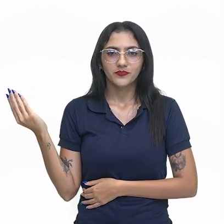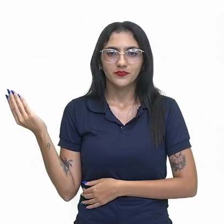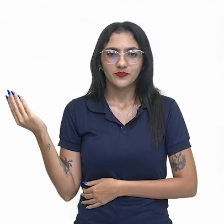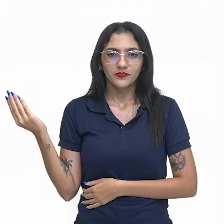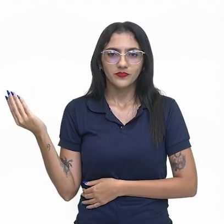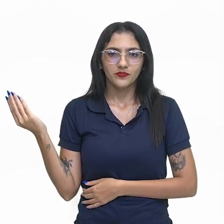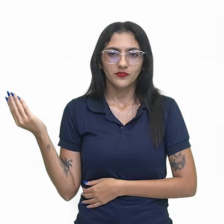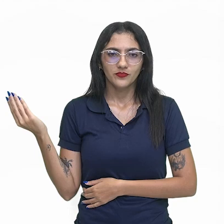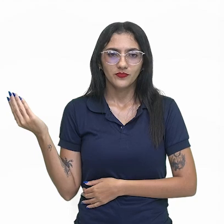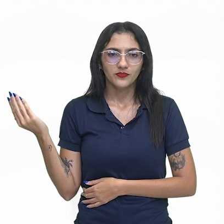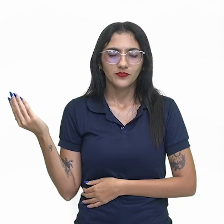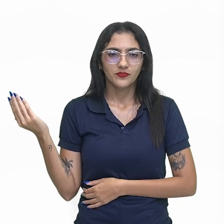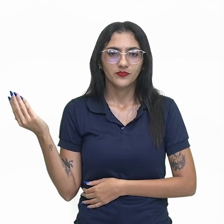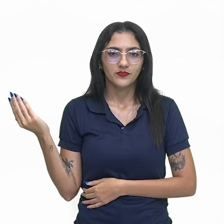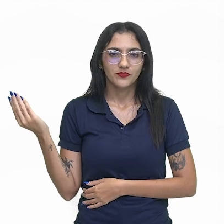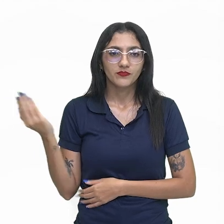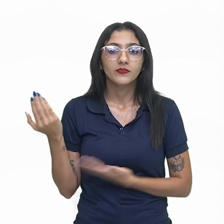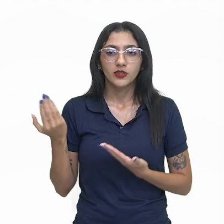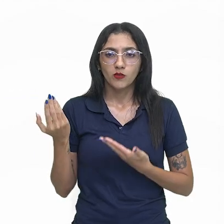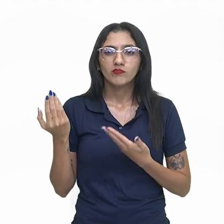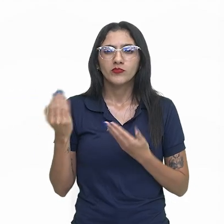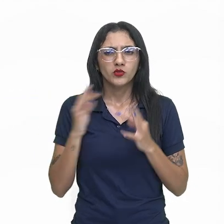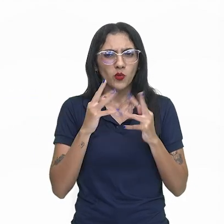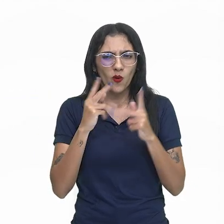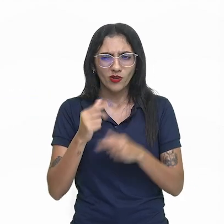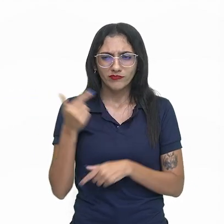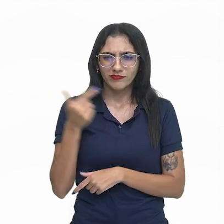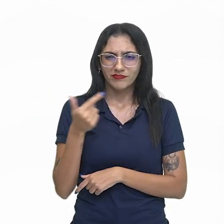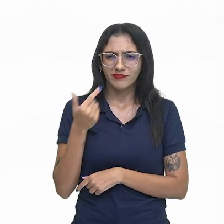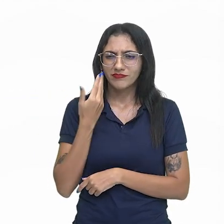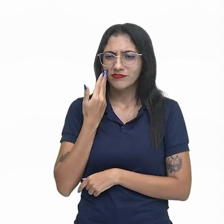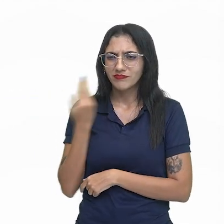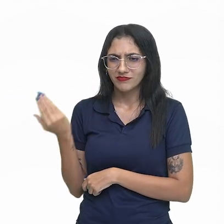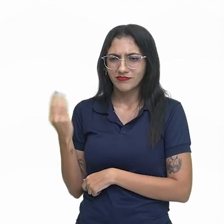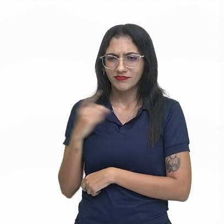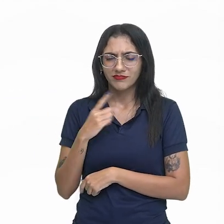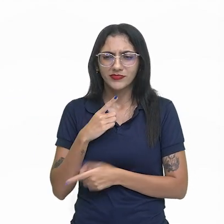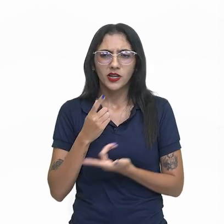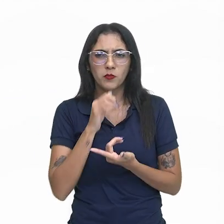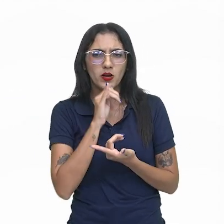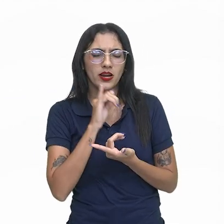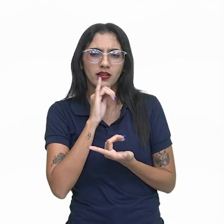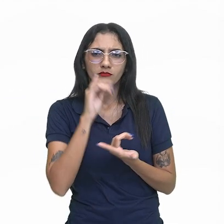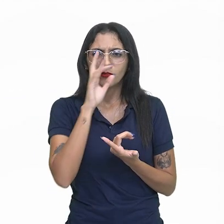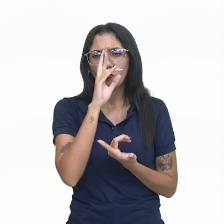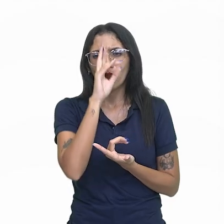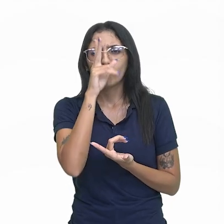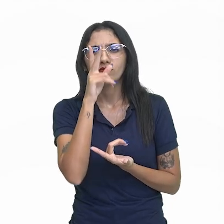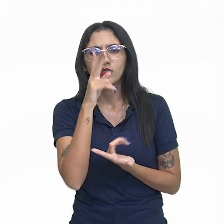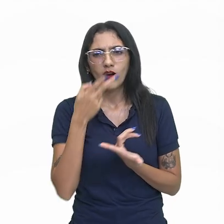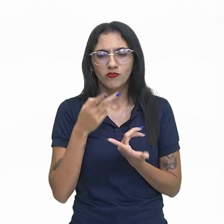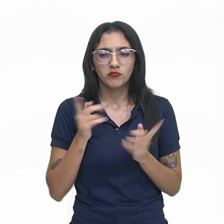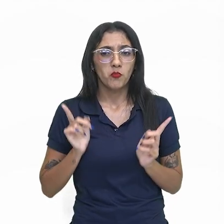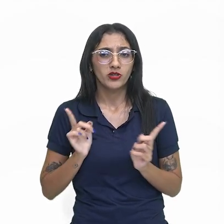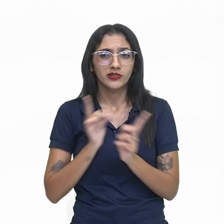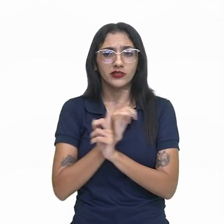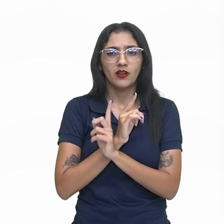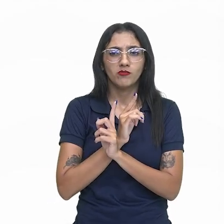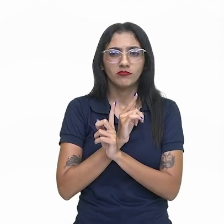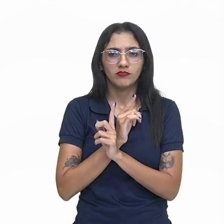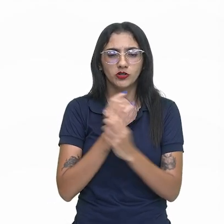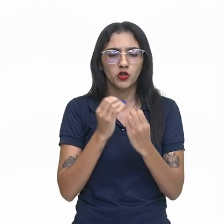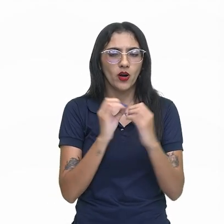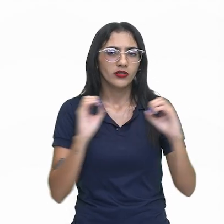no entanto, todas elas dão esse sentido de adversidade de uma oração